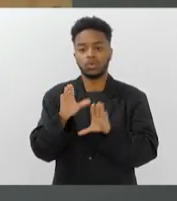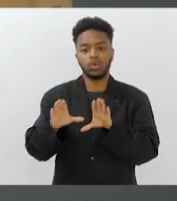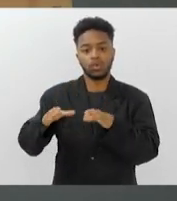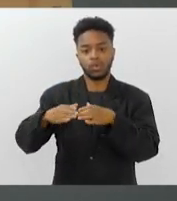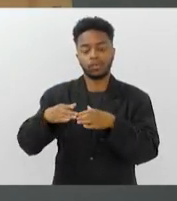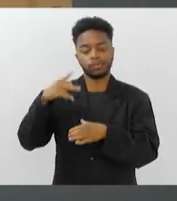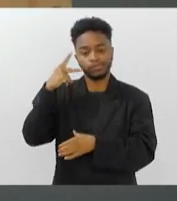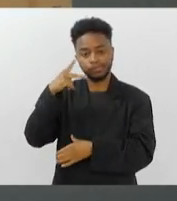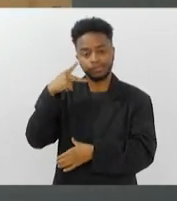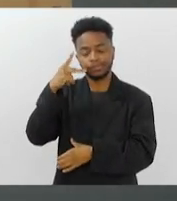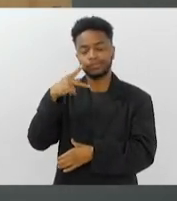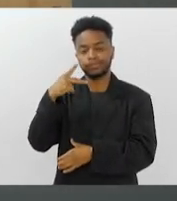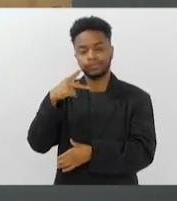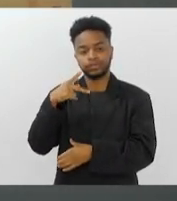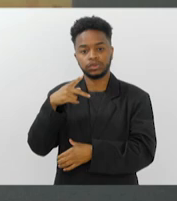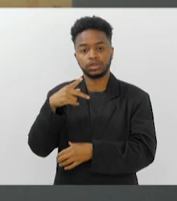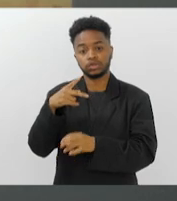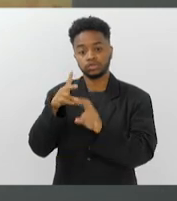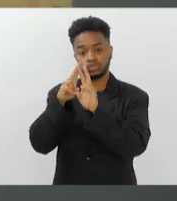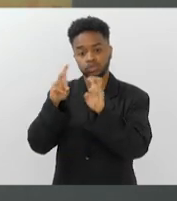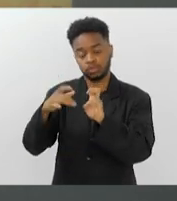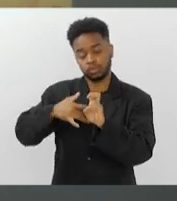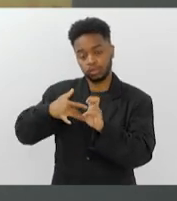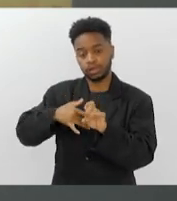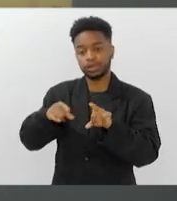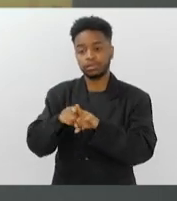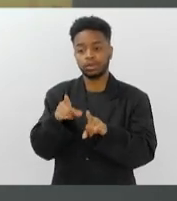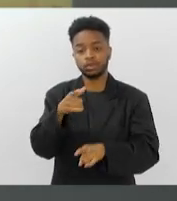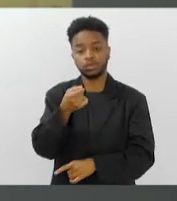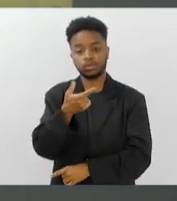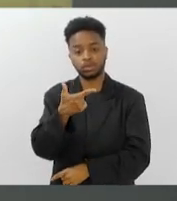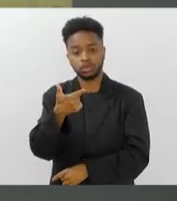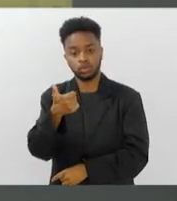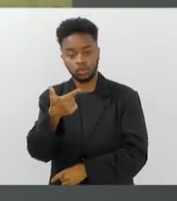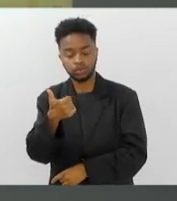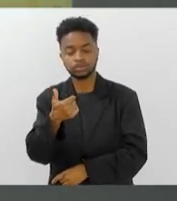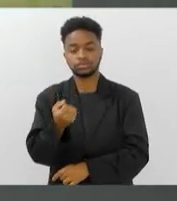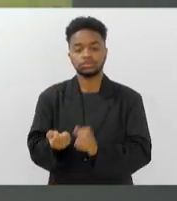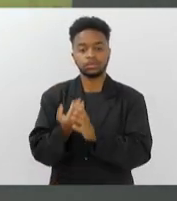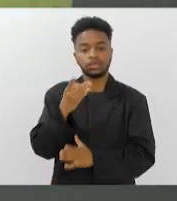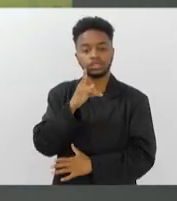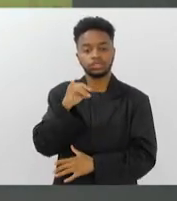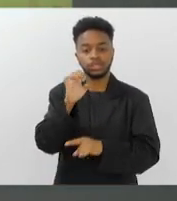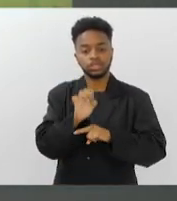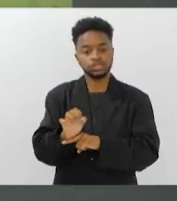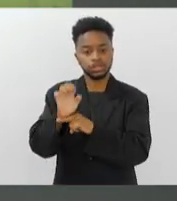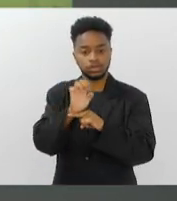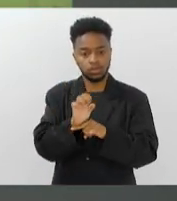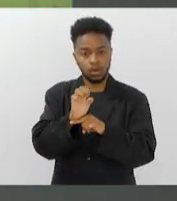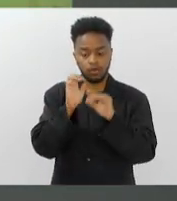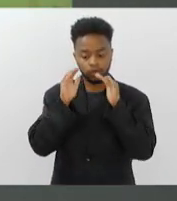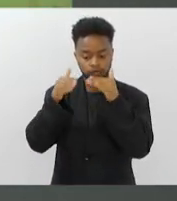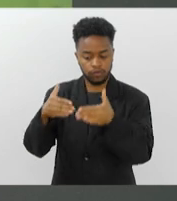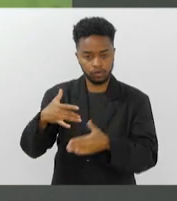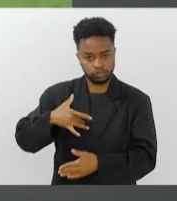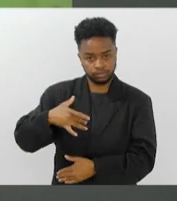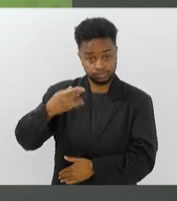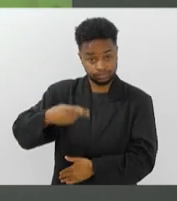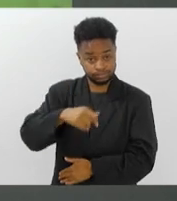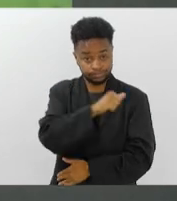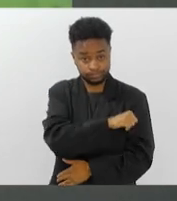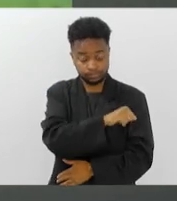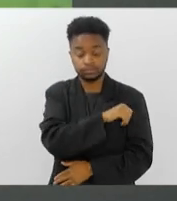2014 então eh a gente tem o dia Estadual de luta contra a tuberculose no Rio de Janeiro que a partir de 2014 a gente vem